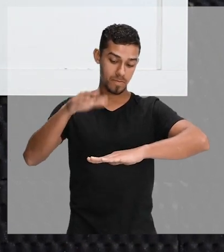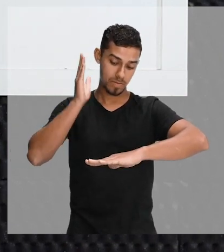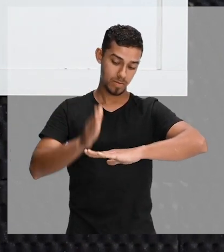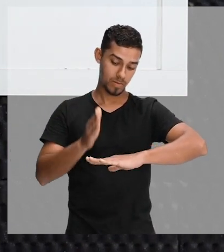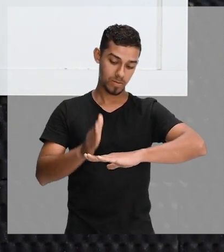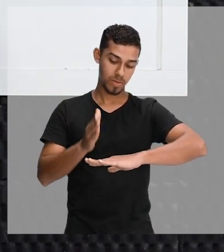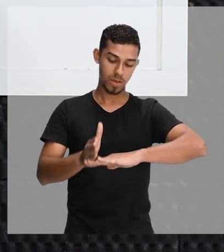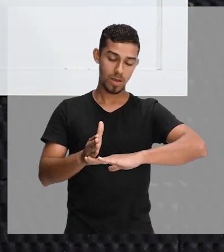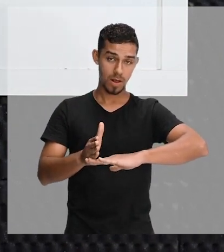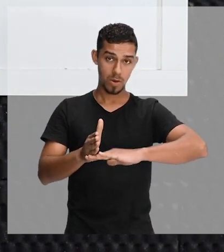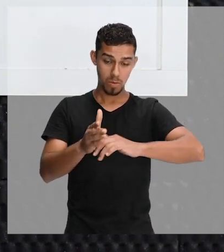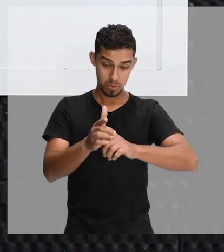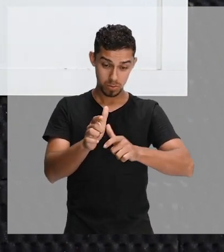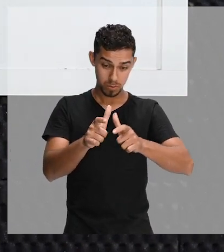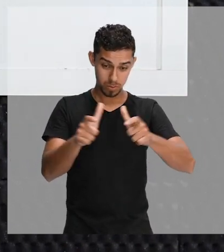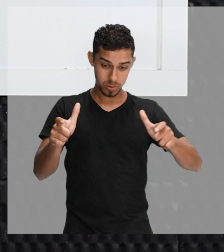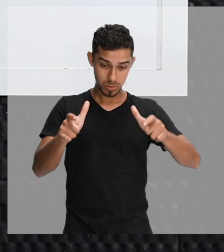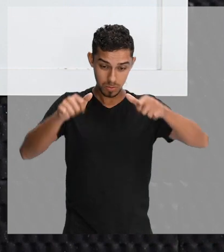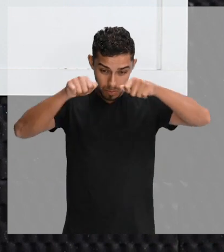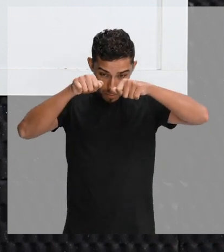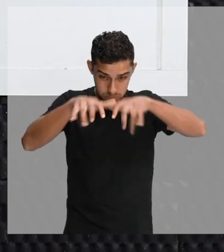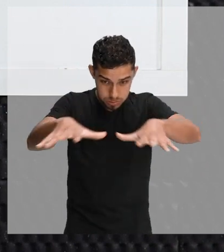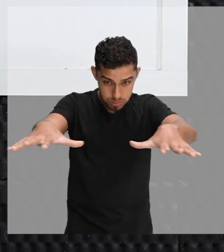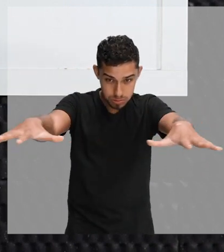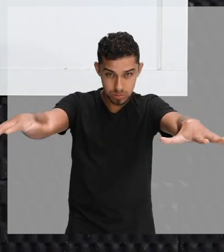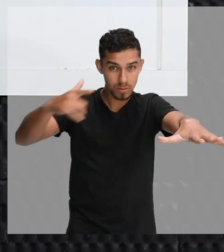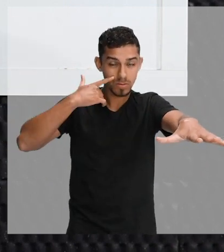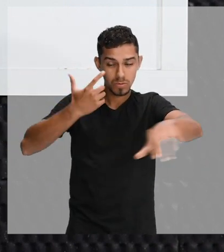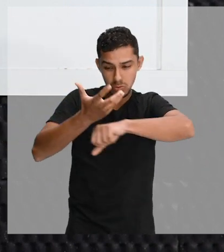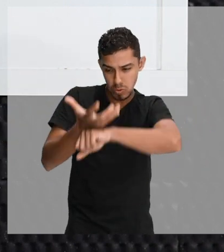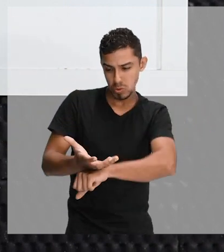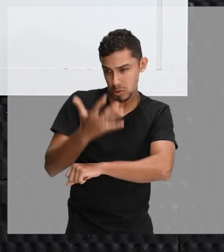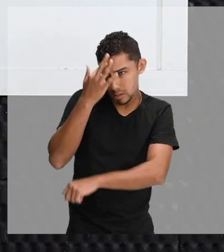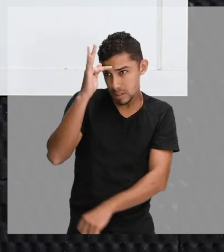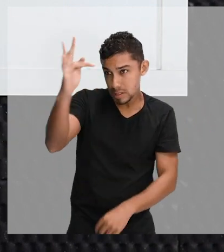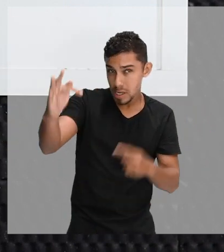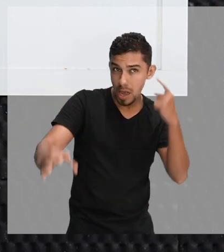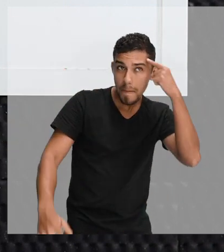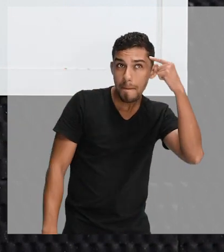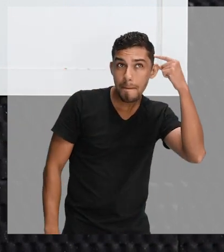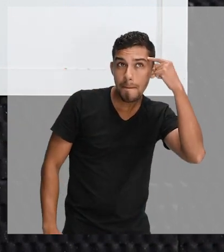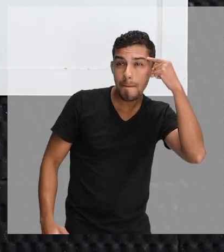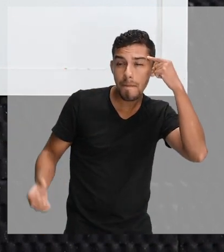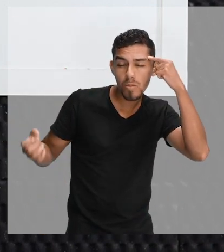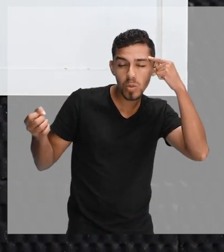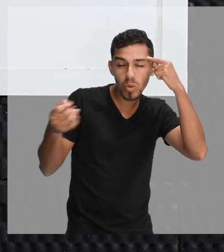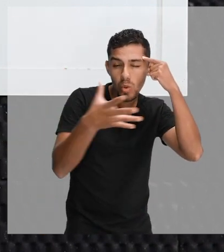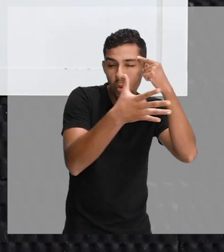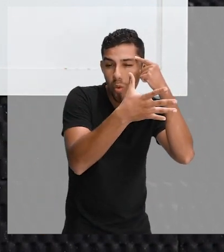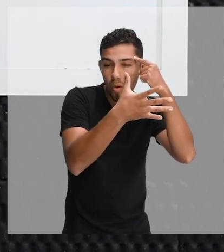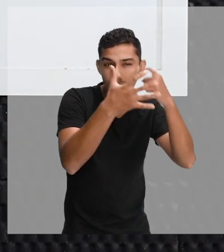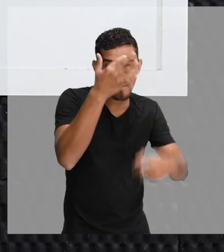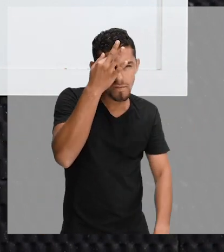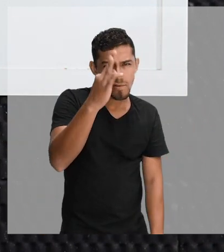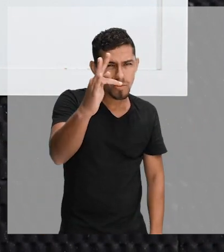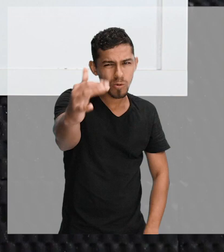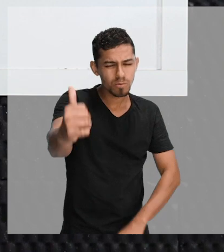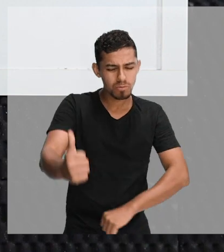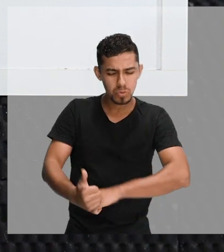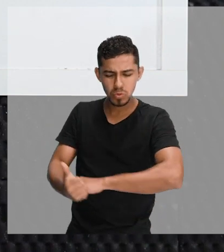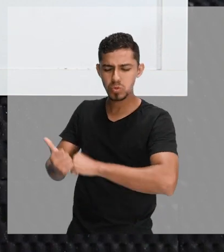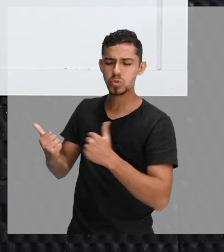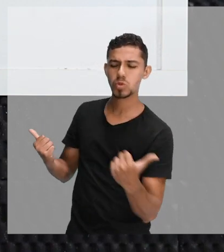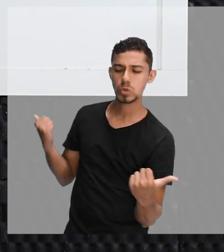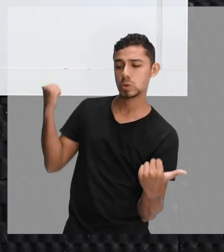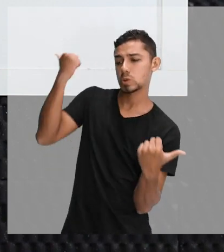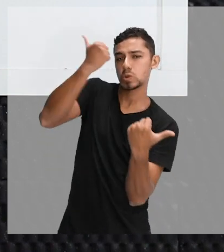florescimento da filosofia moderna. É aqui que nós vamos ver o nascimento de um novo pensamento filosófico que vai superar, que vai